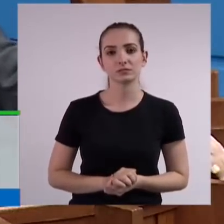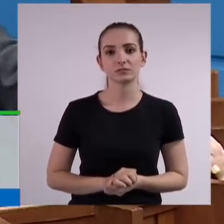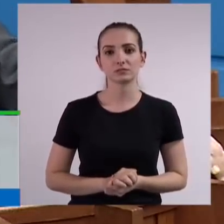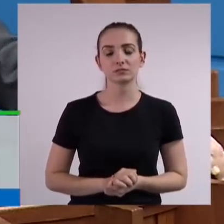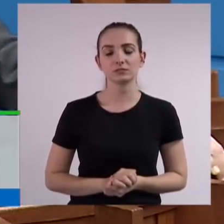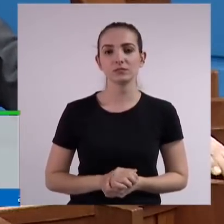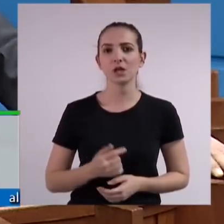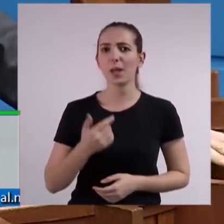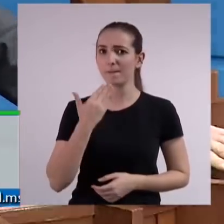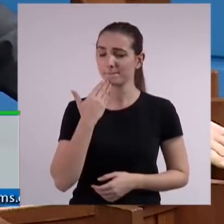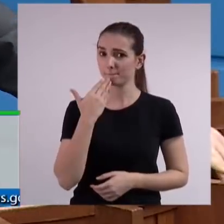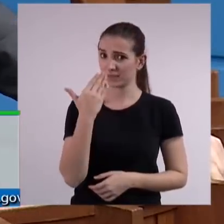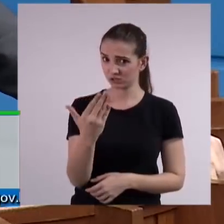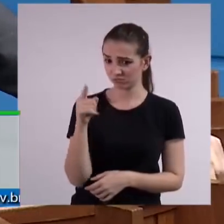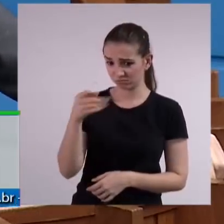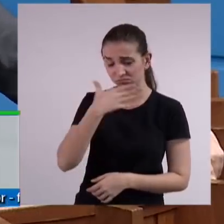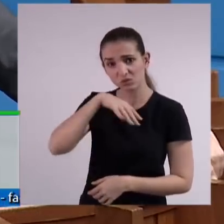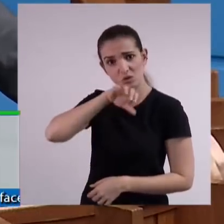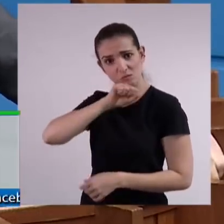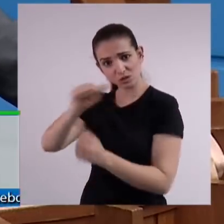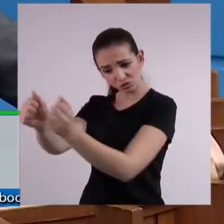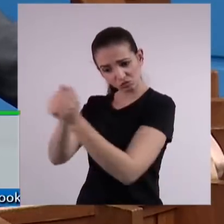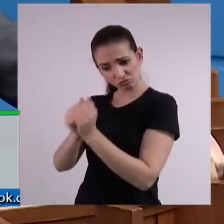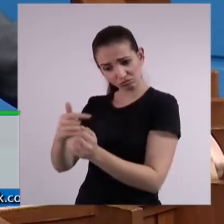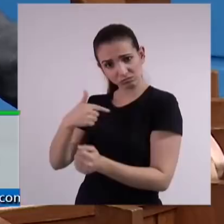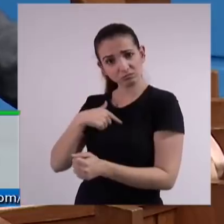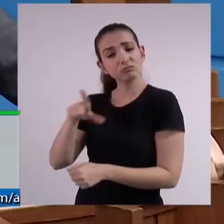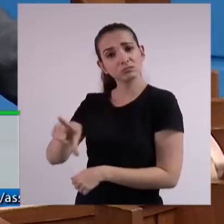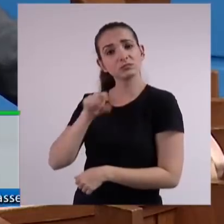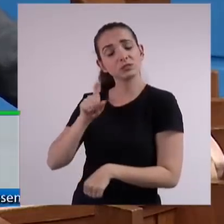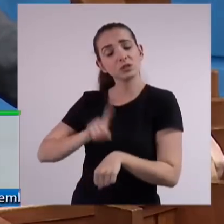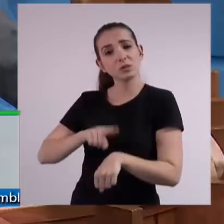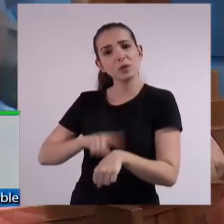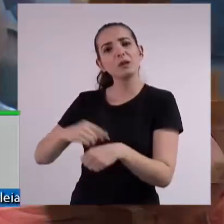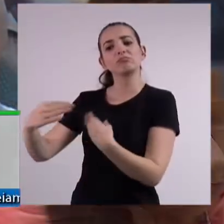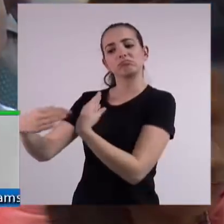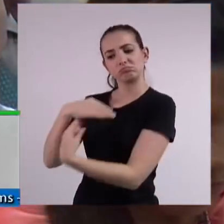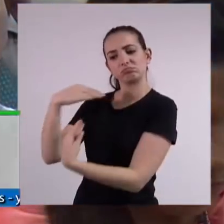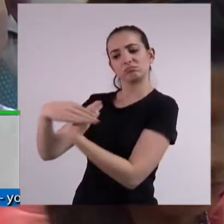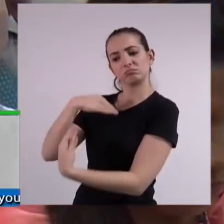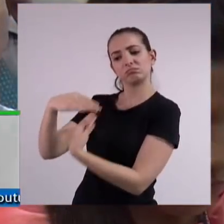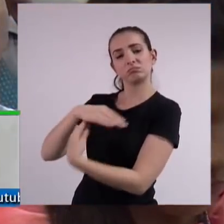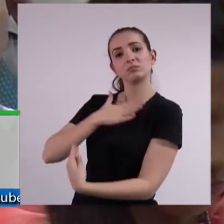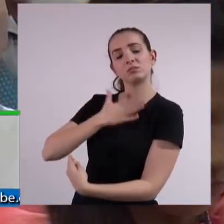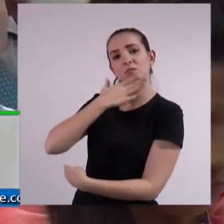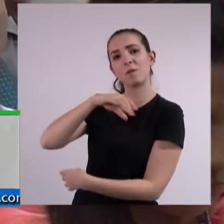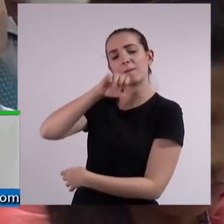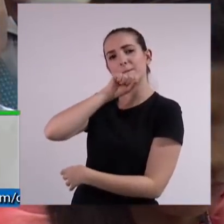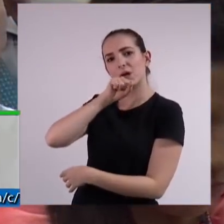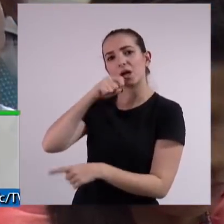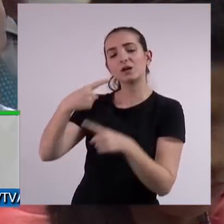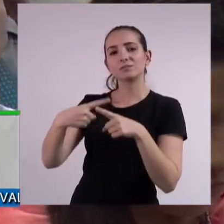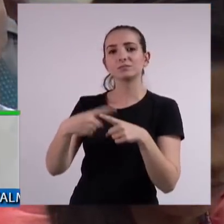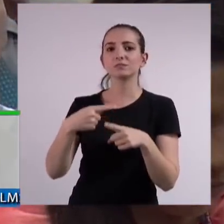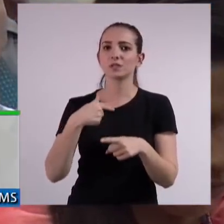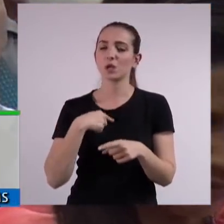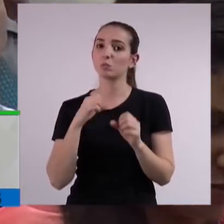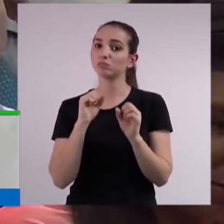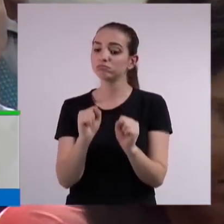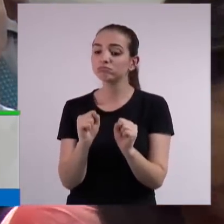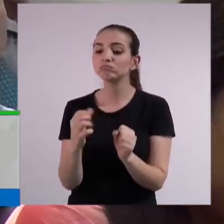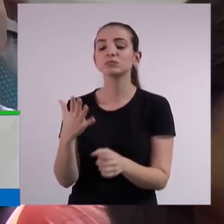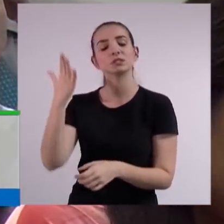que estivesse junto comigo nessa decisão, que me orientasse, que eu pudesse senti-lo